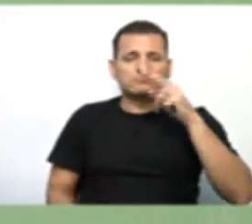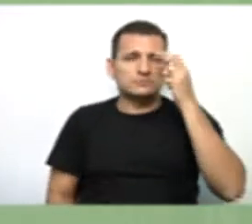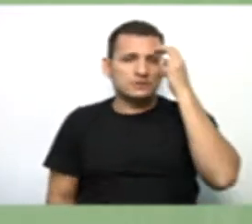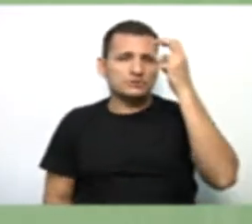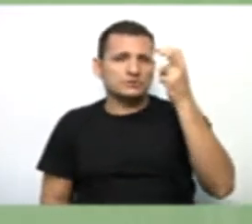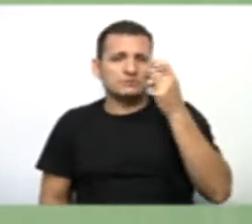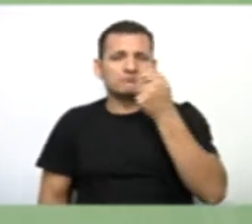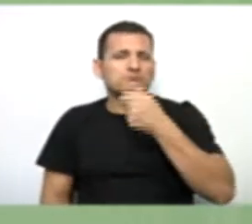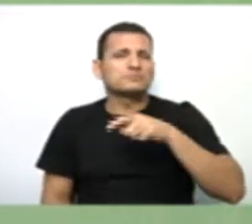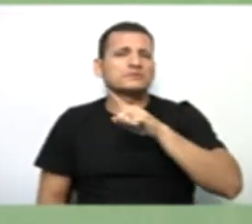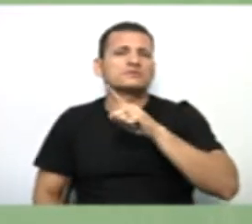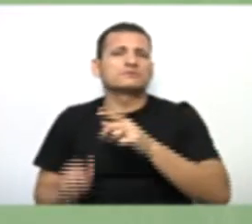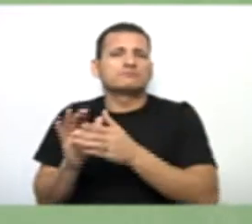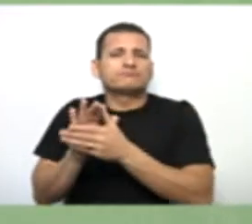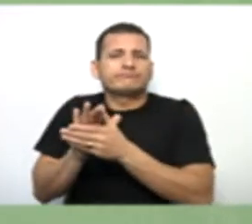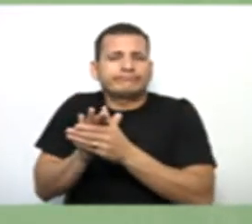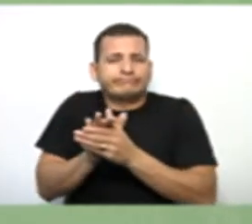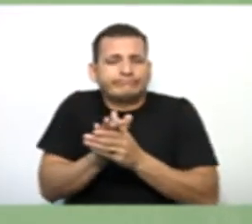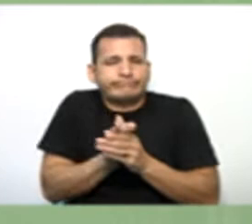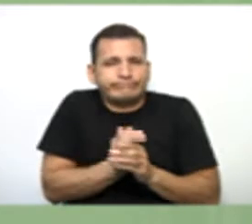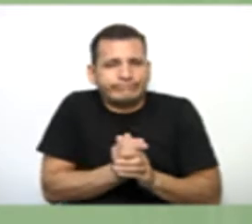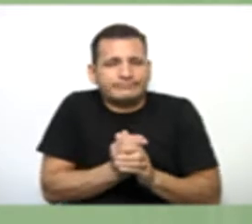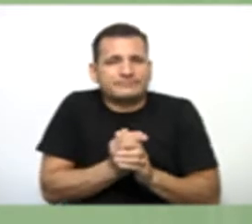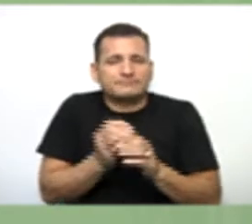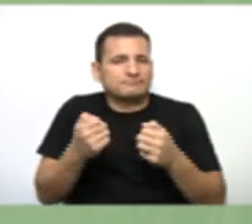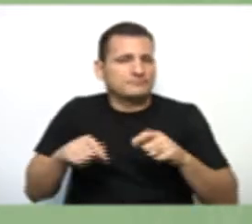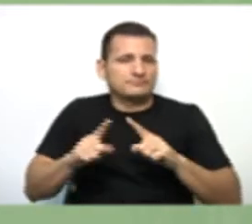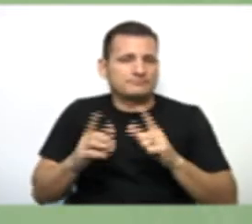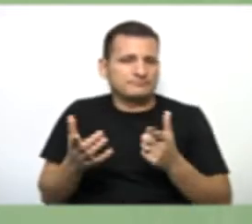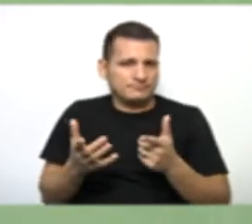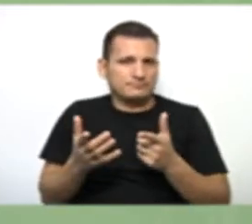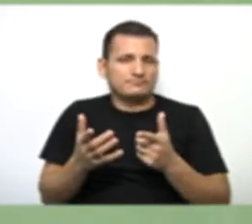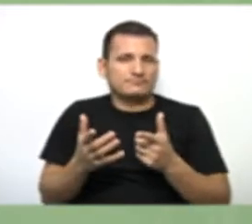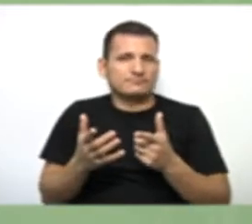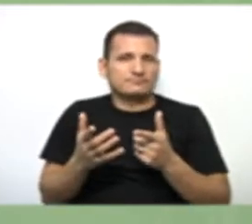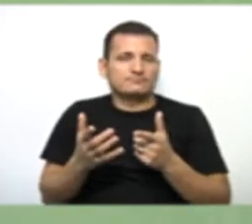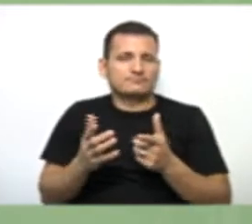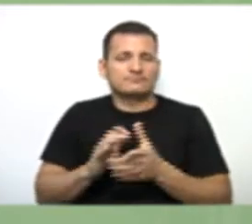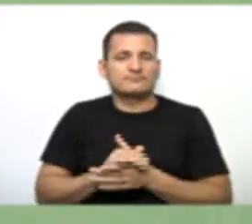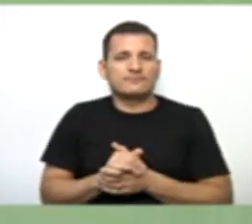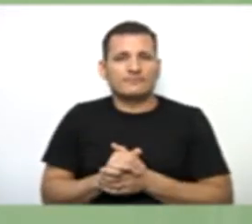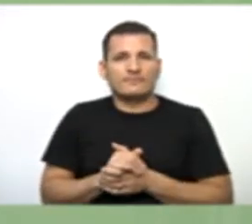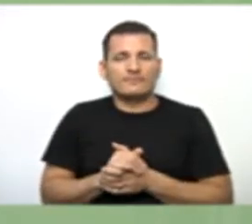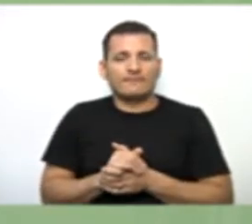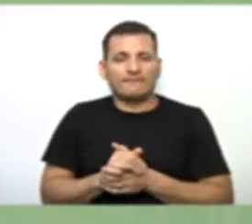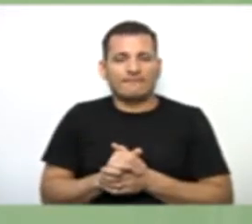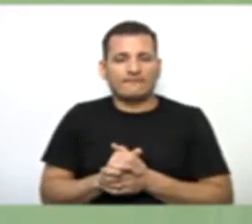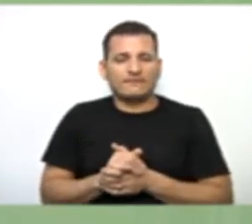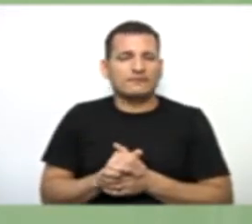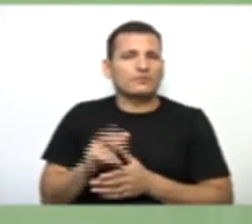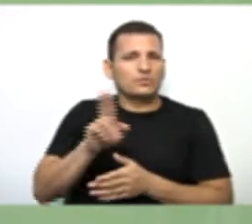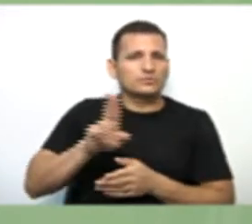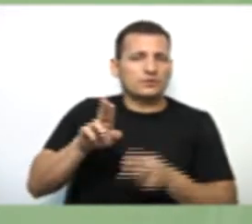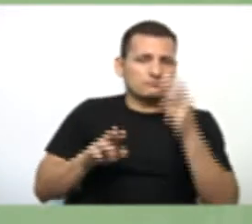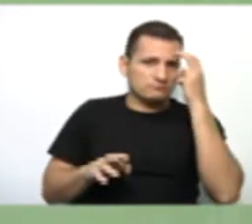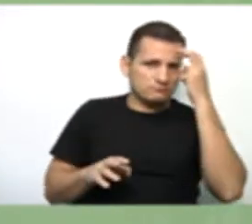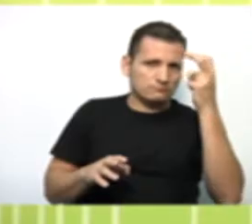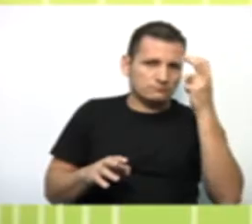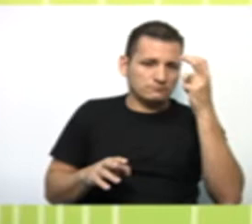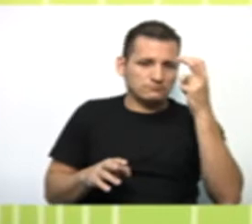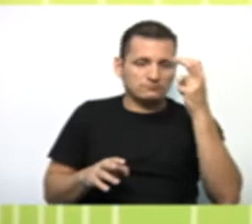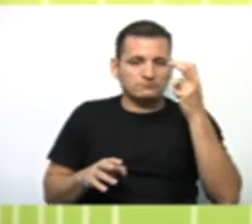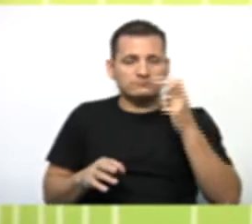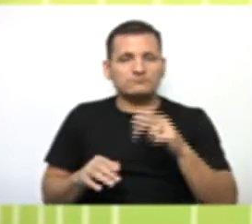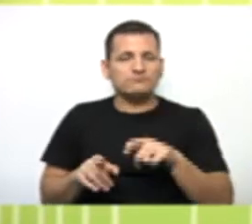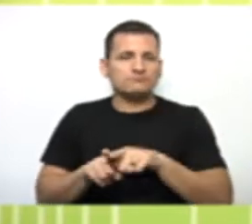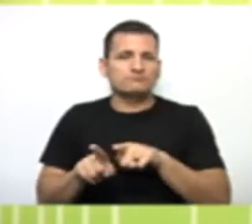precisa espremer a fruta até sair o último caldo, né? Até sair até os caroços da fruta. Não precisa, tá? Use com sabedoria, não é?